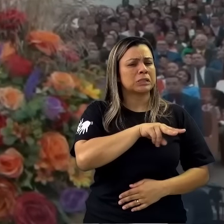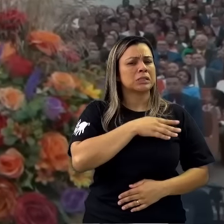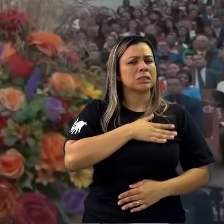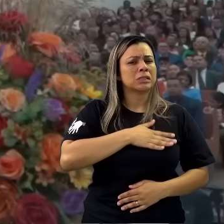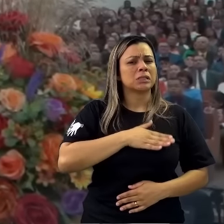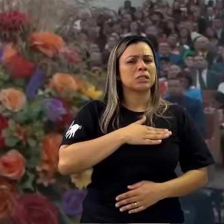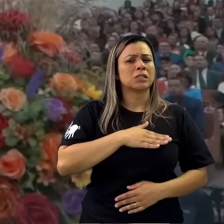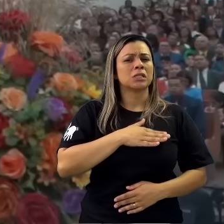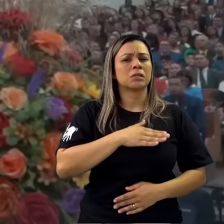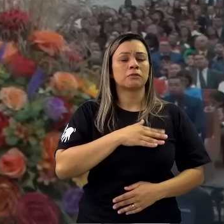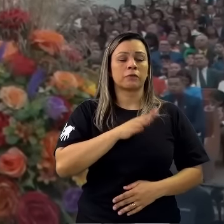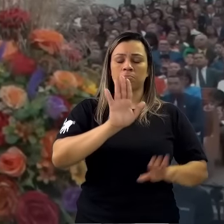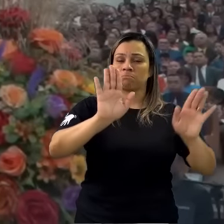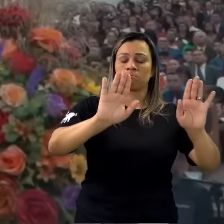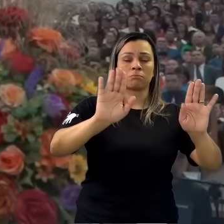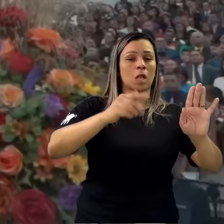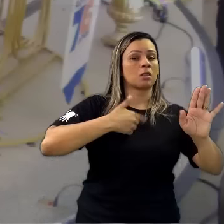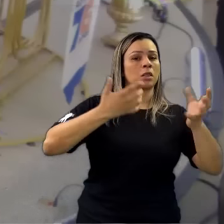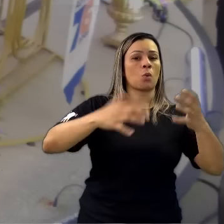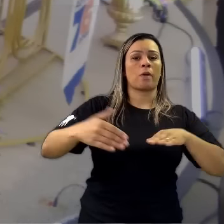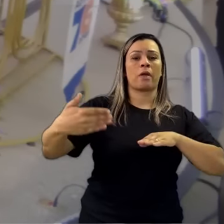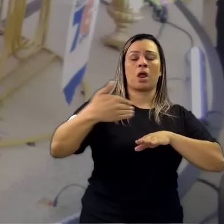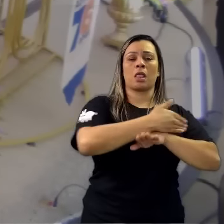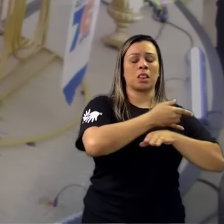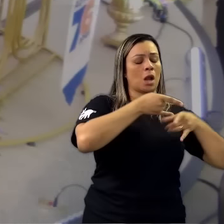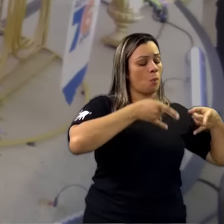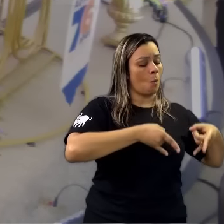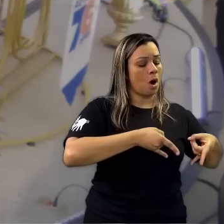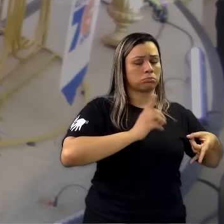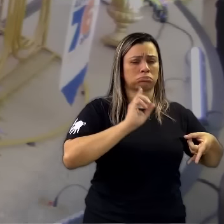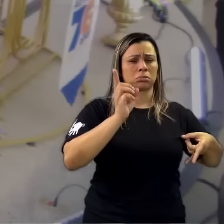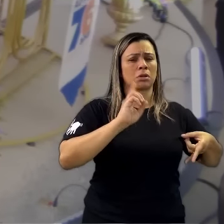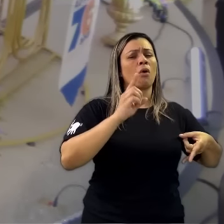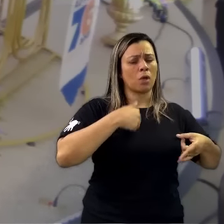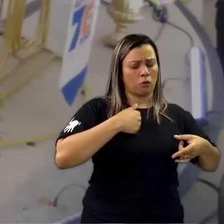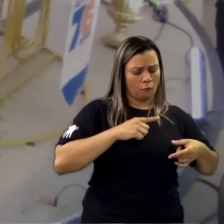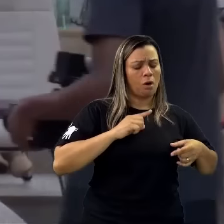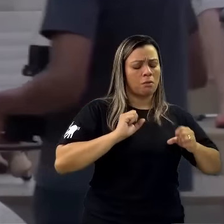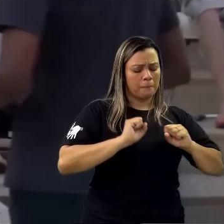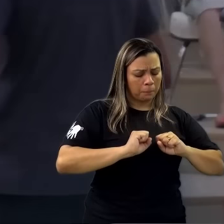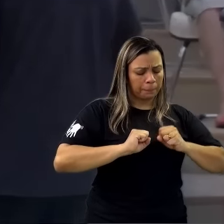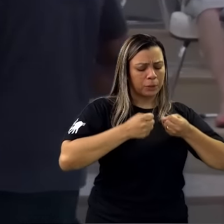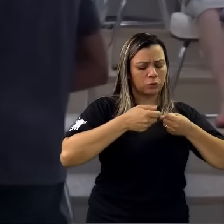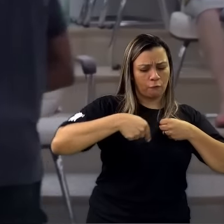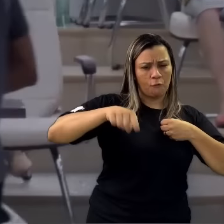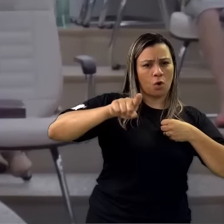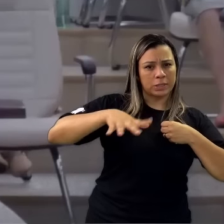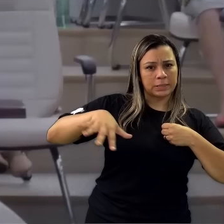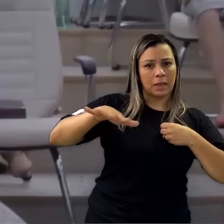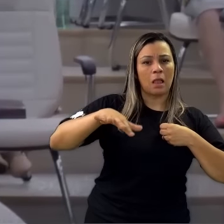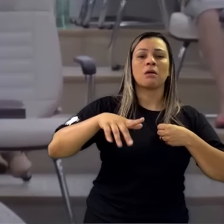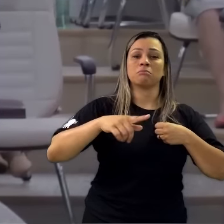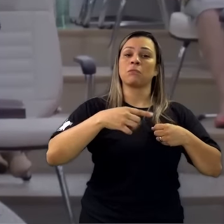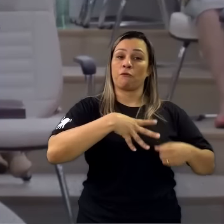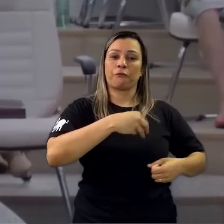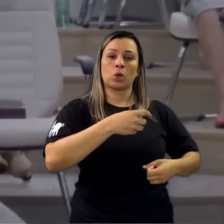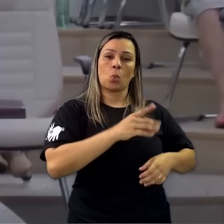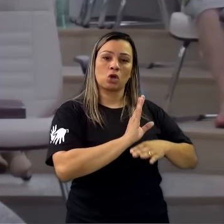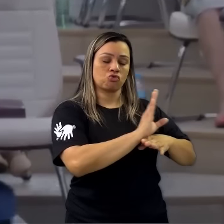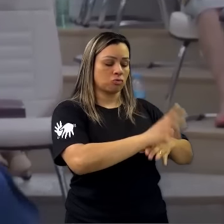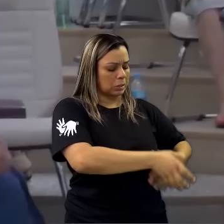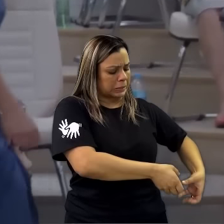muito esforço levantar sentar na sala com os meus irmãos o Trilhos pegaram irmão Joaquim colocaram na cadeira dele na sala e de repente